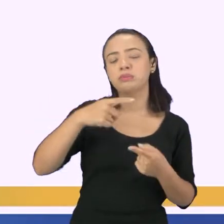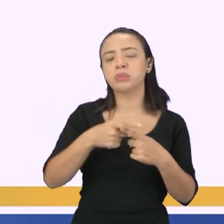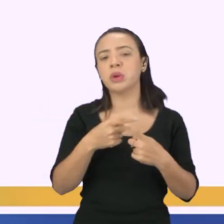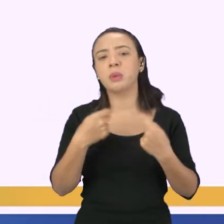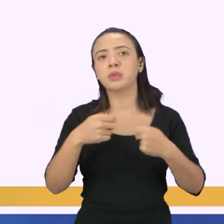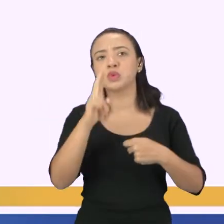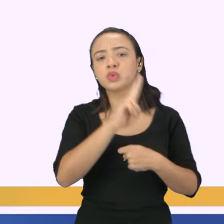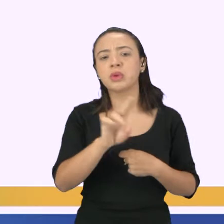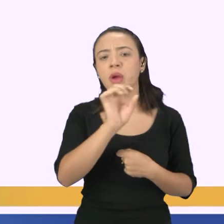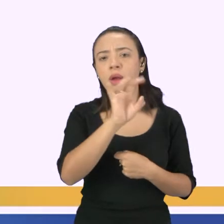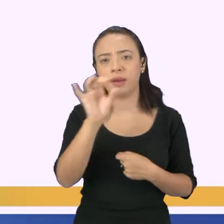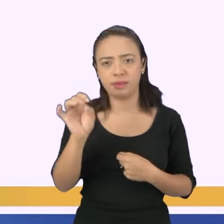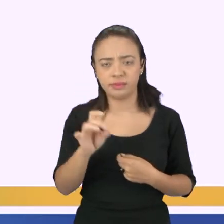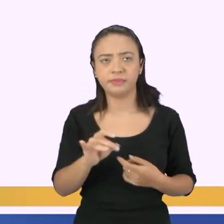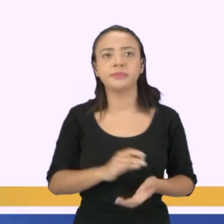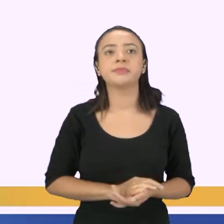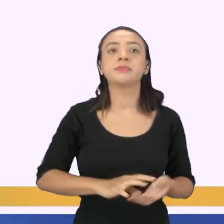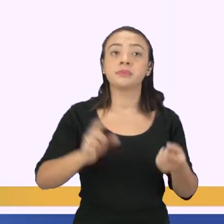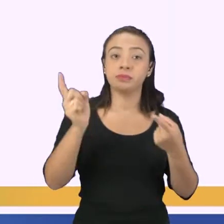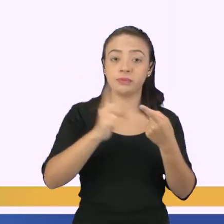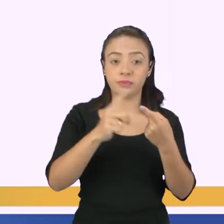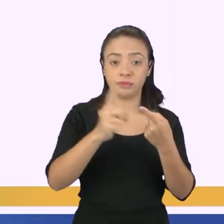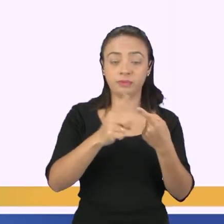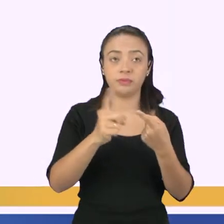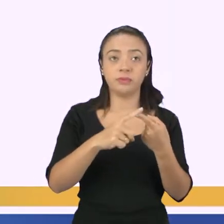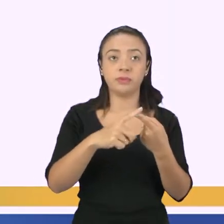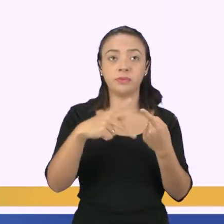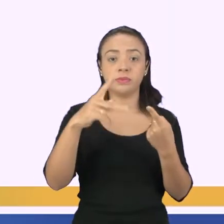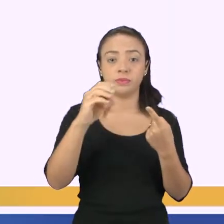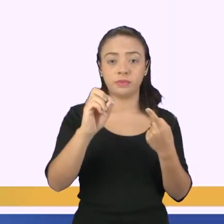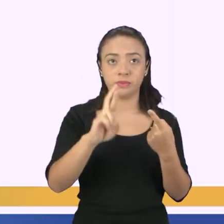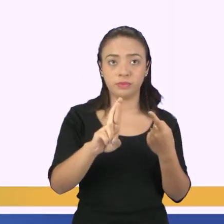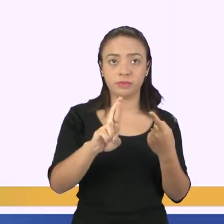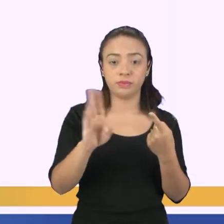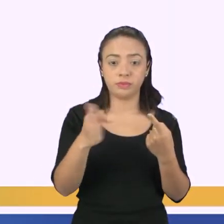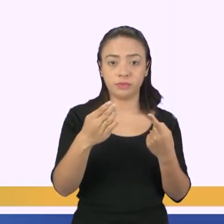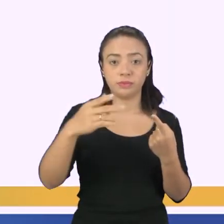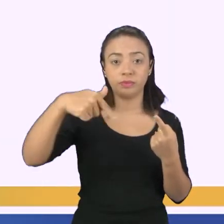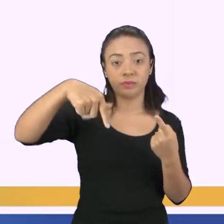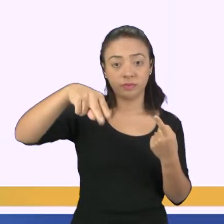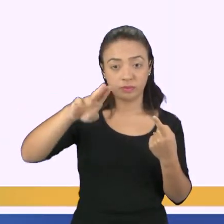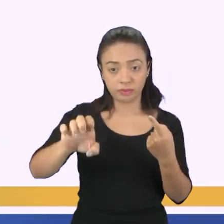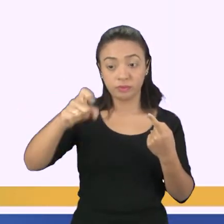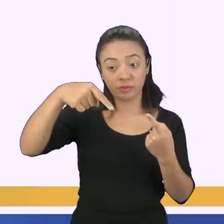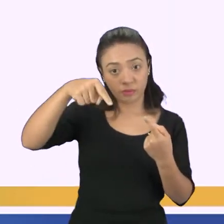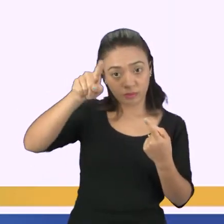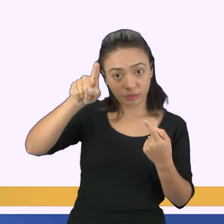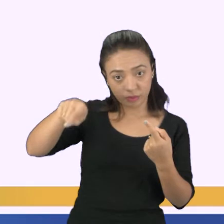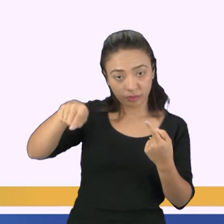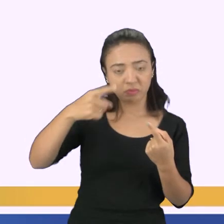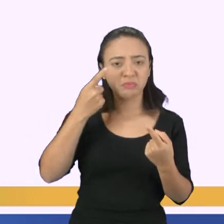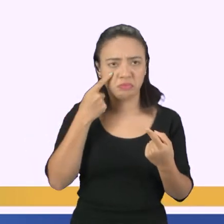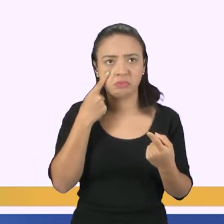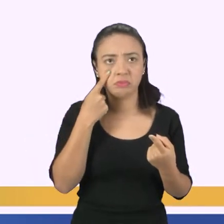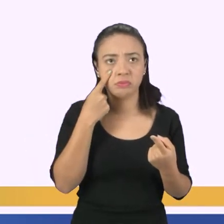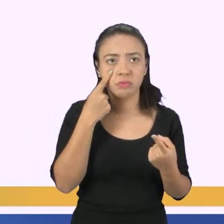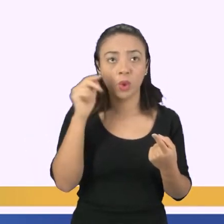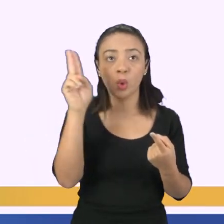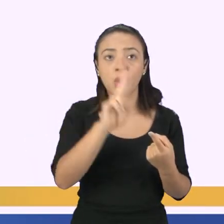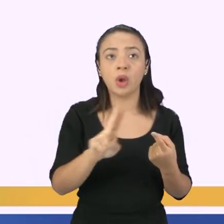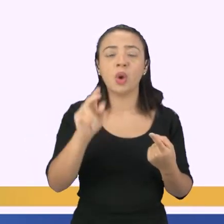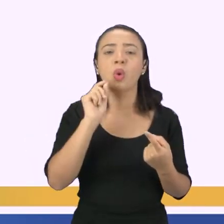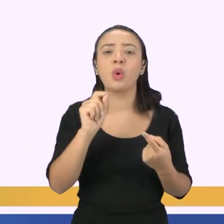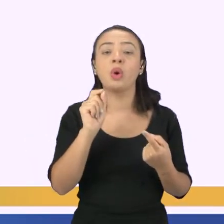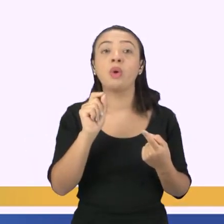desses daí, tá? O primeiro porquê que você visualiza é o porquê separado com acento. Você tá vendo aí, ó? Ele é